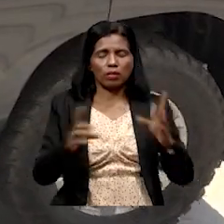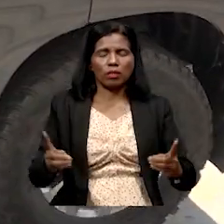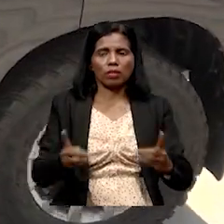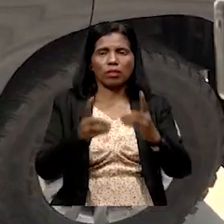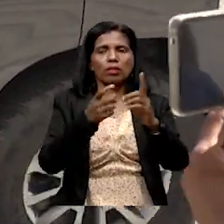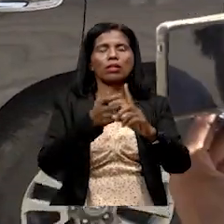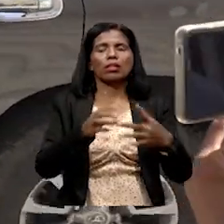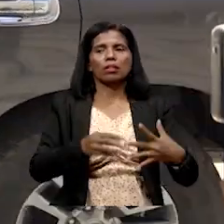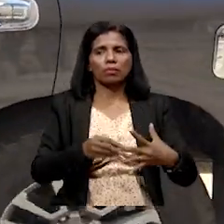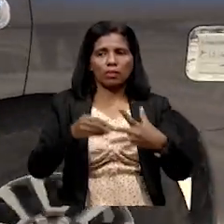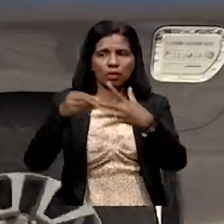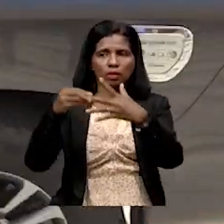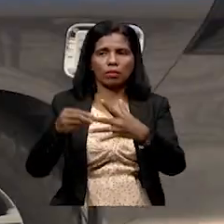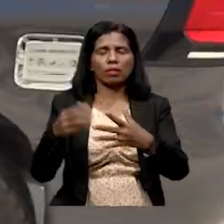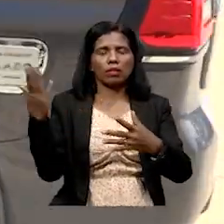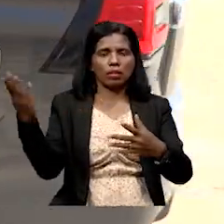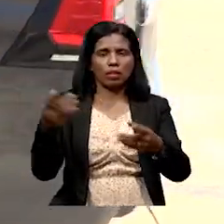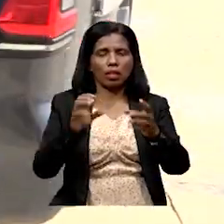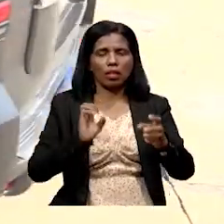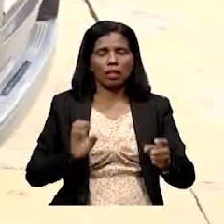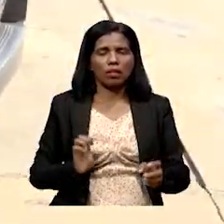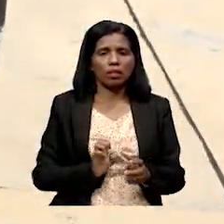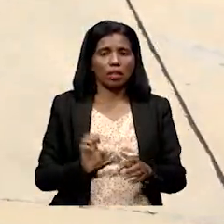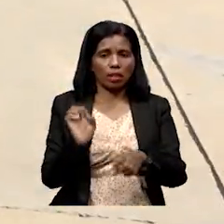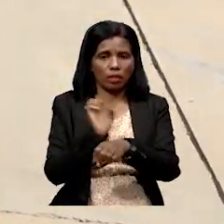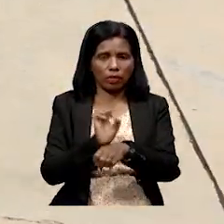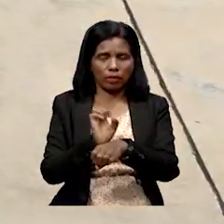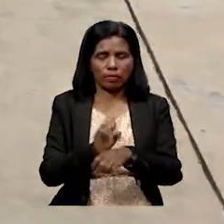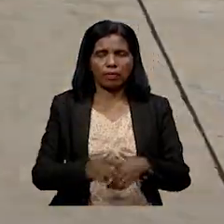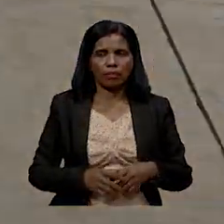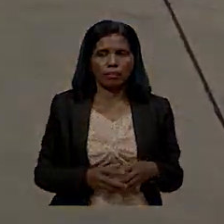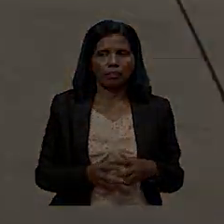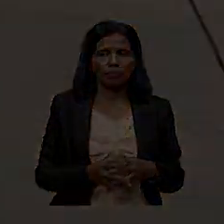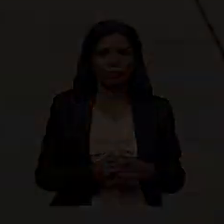liu liu iha área economia. Bem-vinda, Ximenes, GMN.